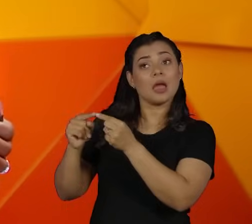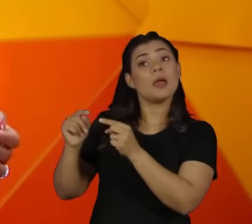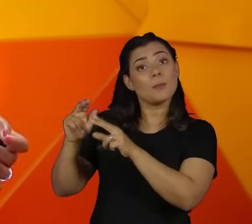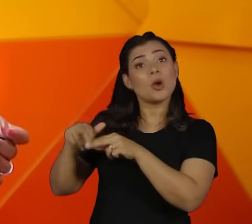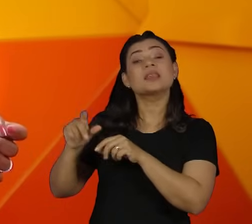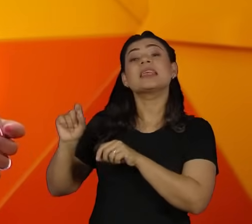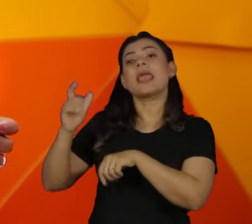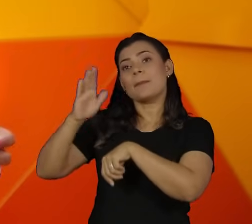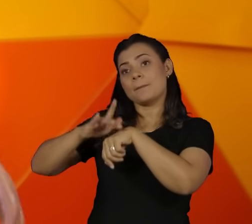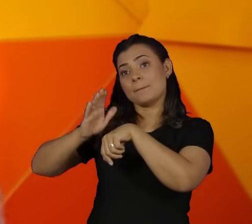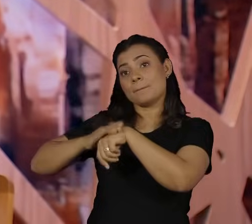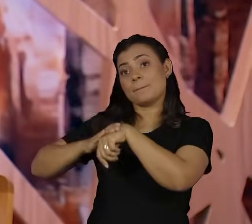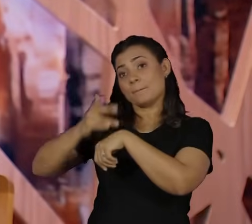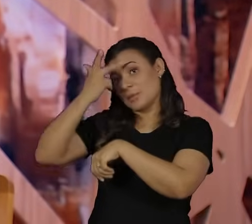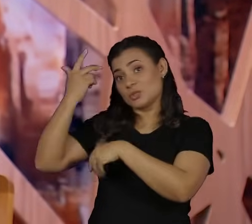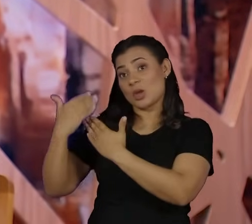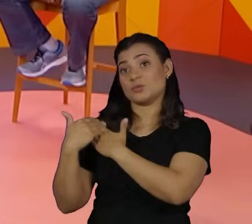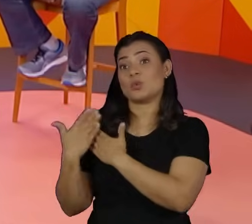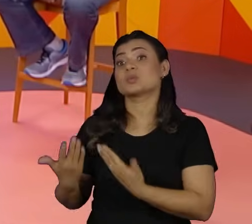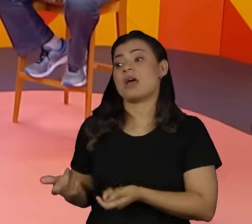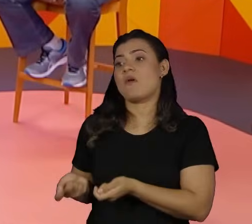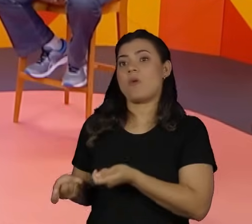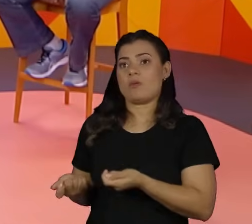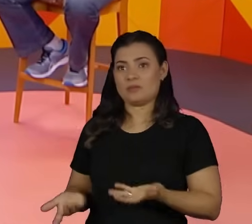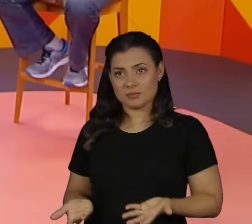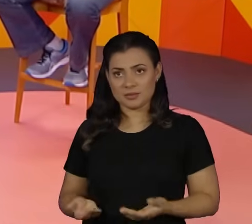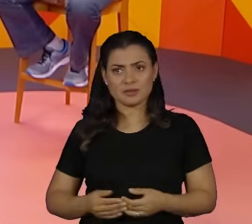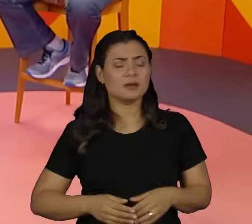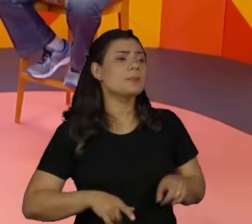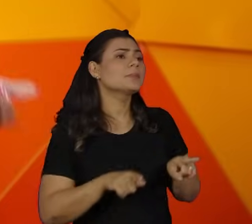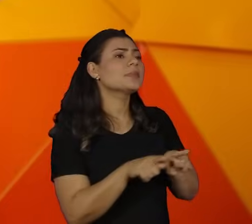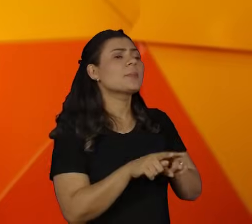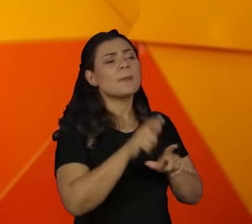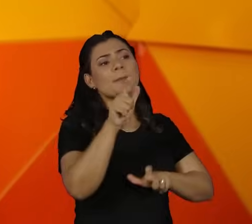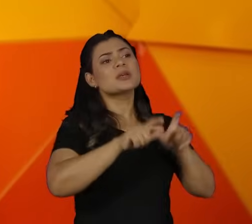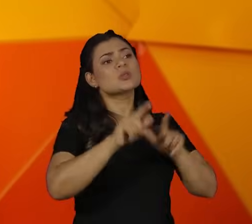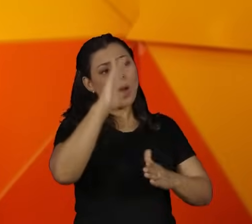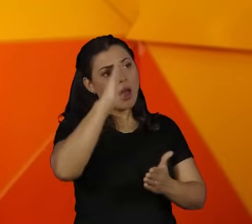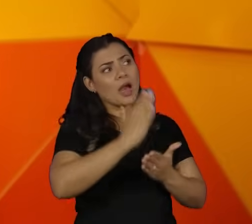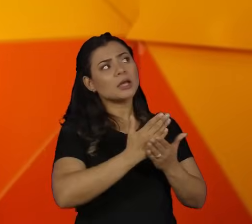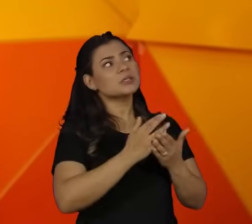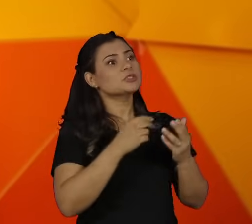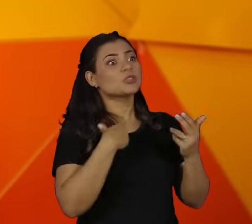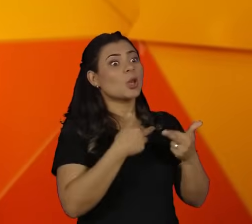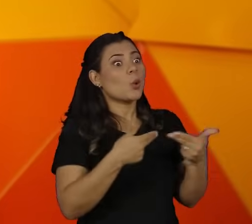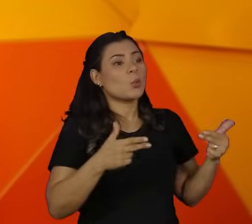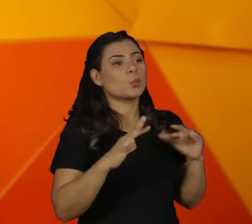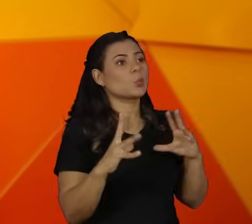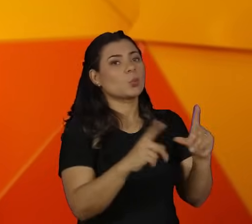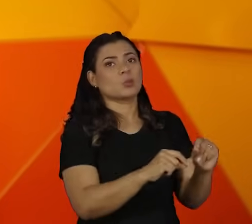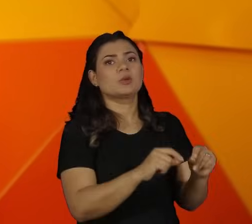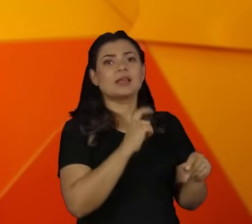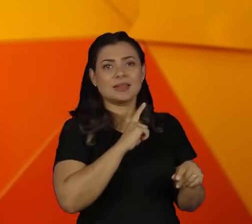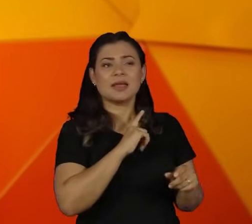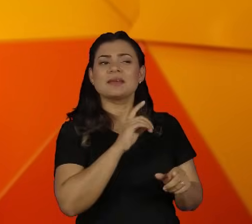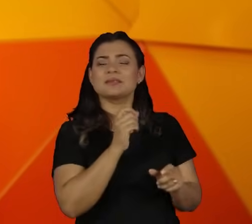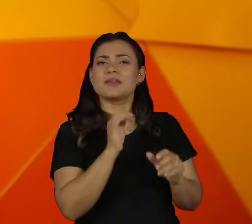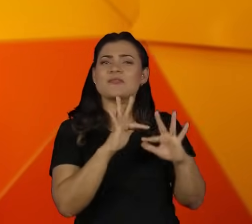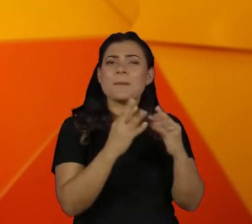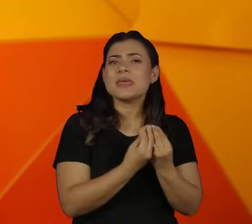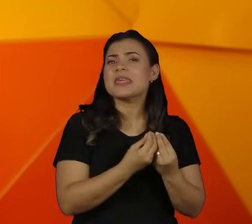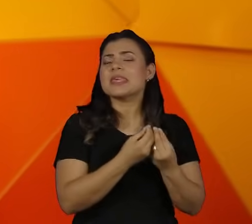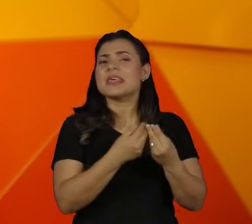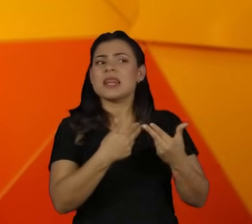que administra, né? Exato. Gente, e os supersticiosos? Porque você certamente conhece um parente ou conhece alguém aí com